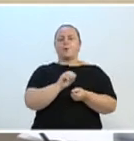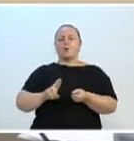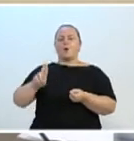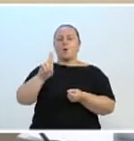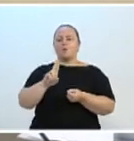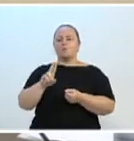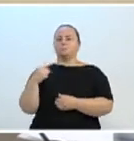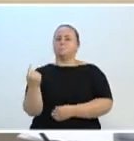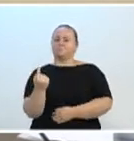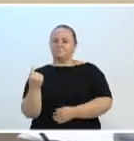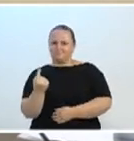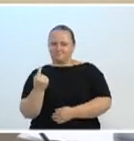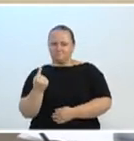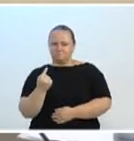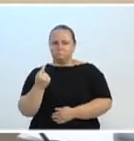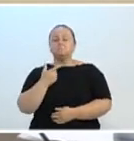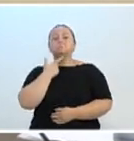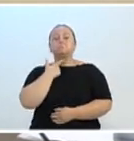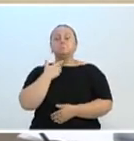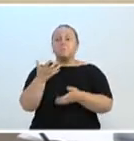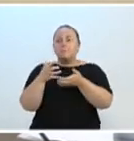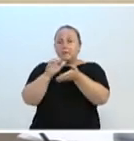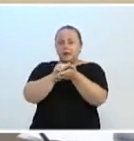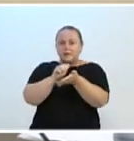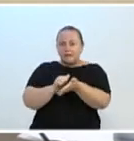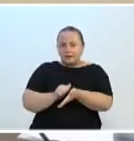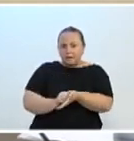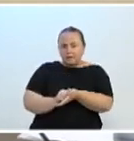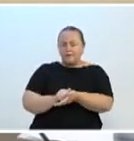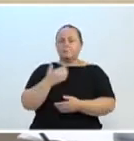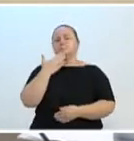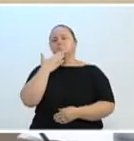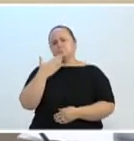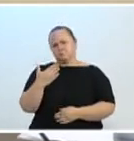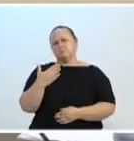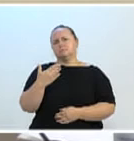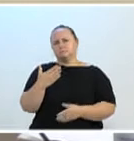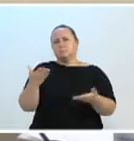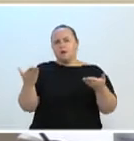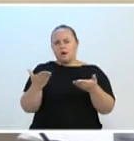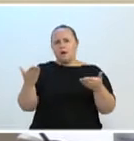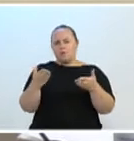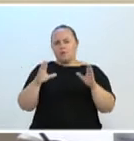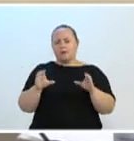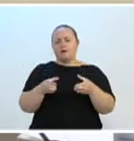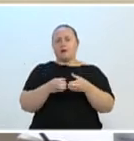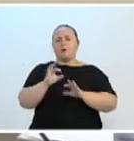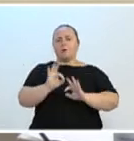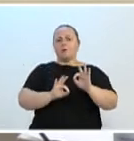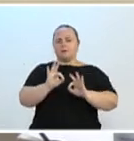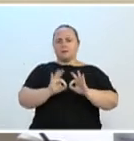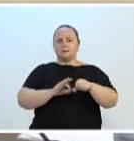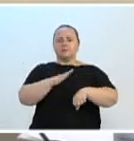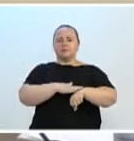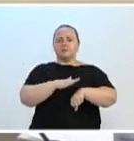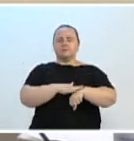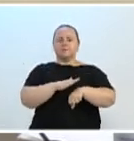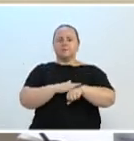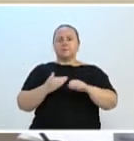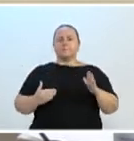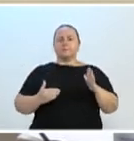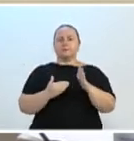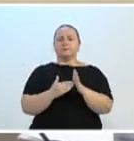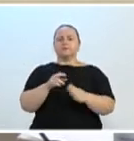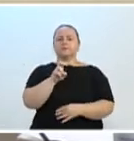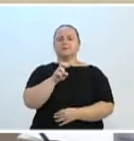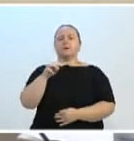candidatos avulsos. Se quiserem se inscrever, eu peço, por favor, que façam a devida inscrição, tendo tempo de até 5 minutos para a defesa